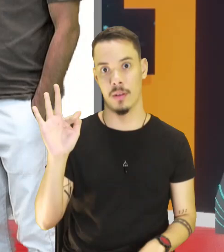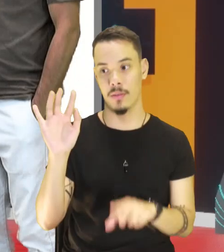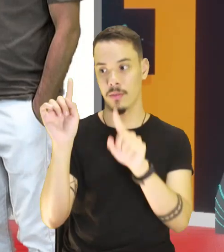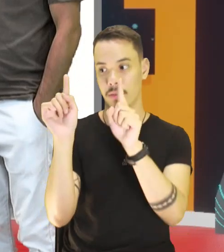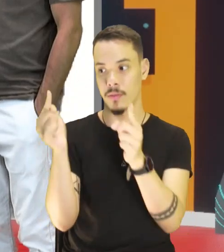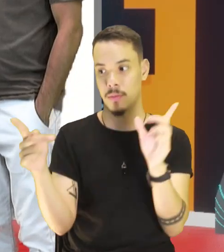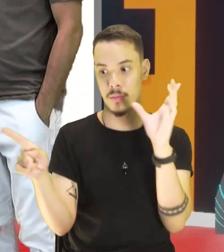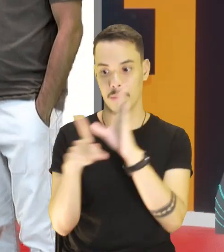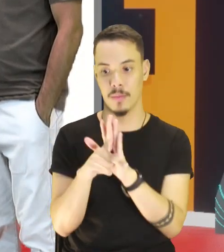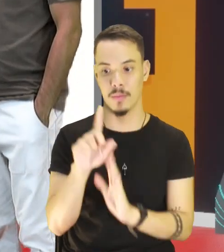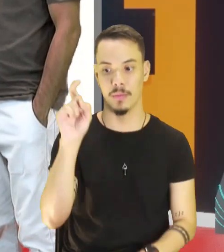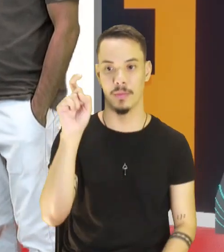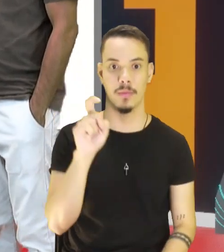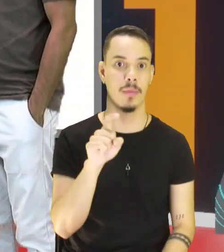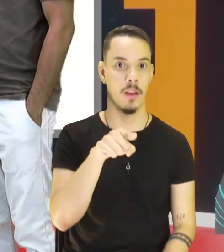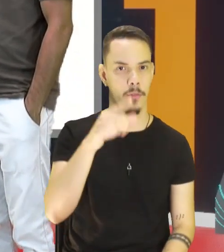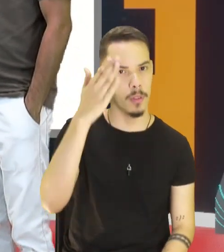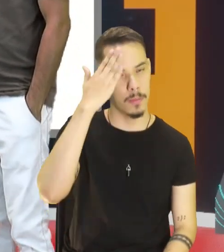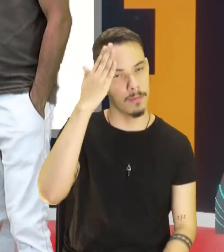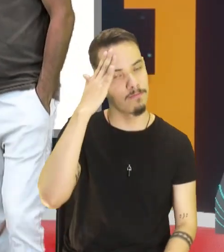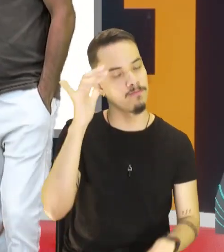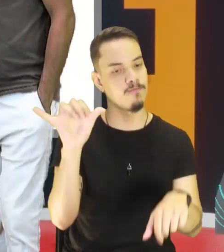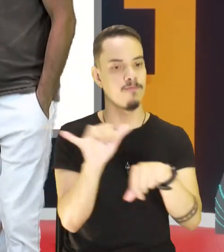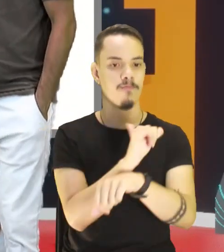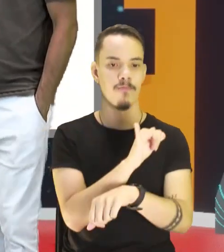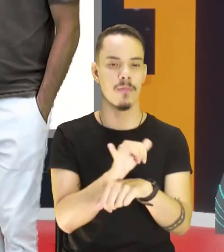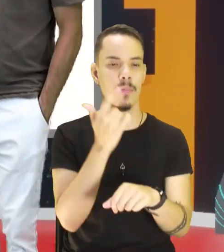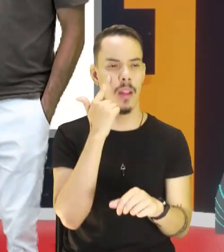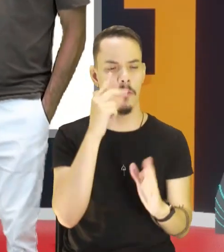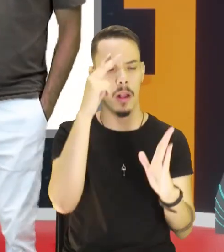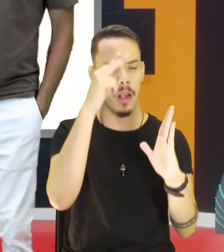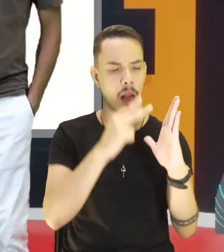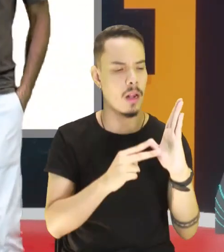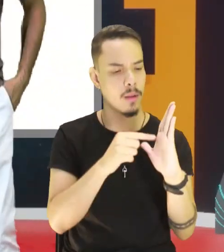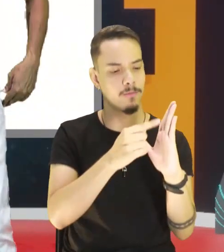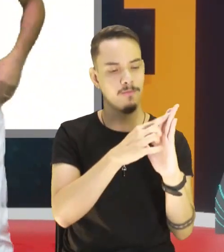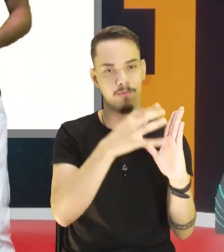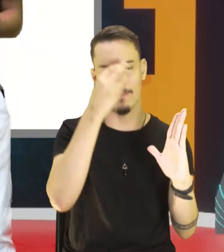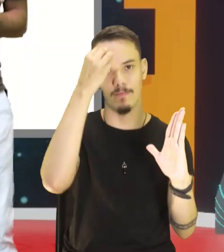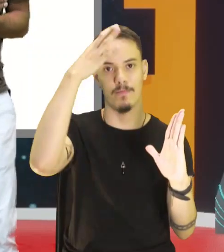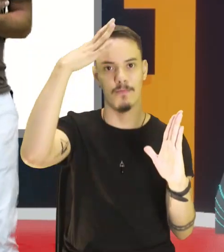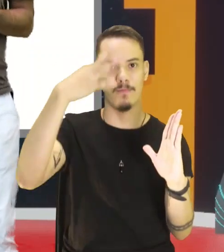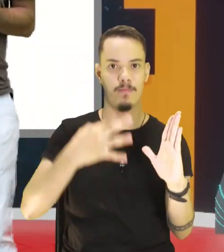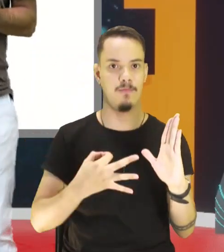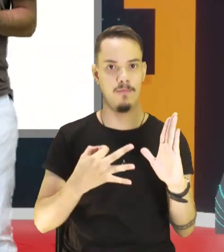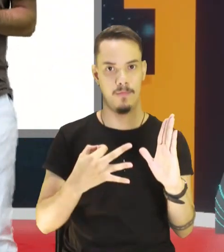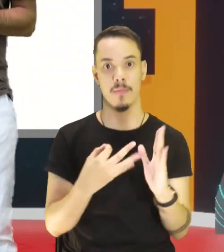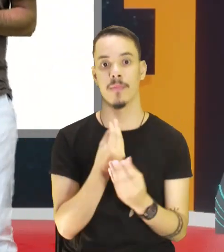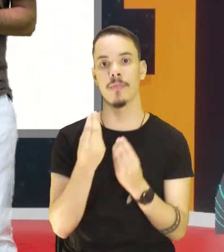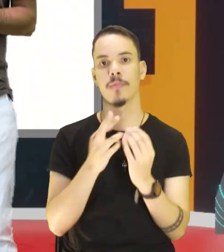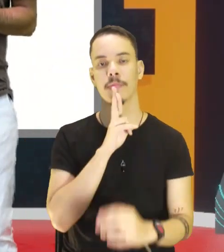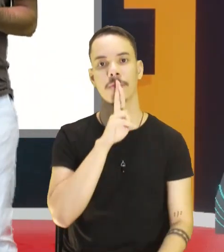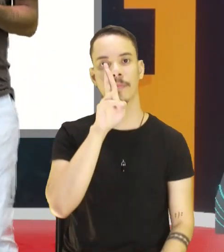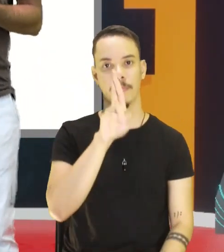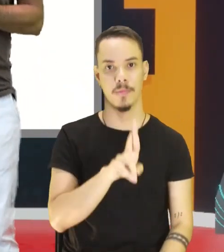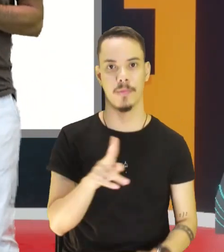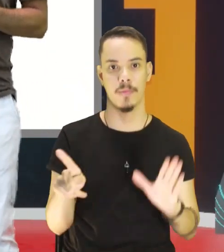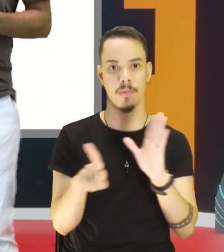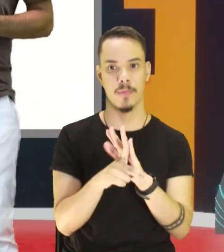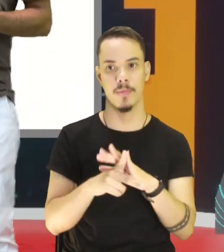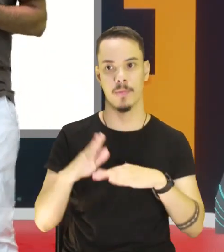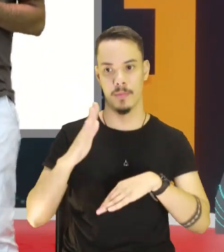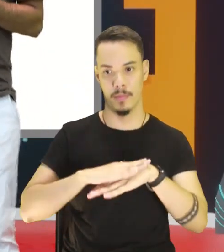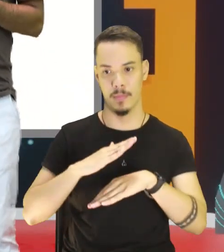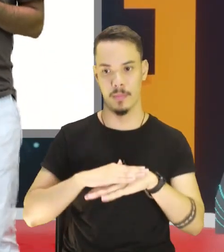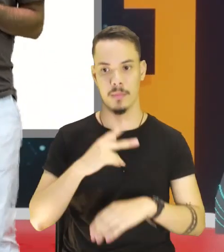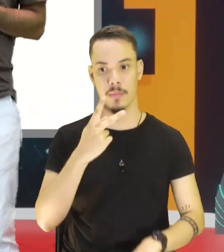X. Então, você que vai ter que ter essa leitura, essa interpretação para poder realizar a atividade, tá? Então